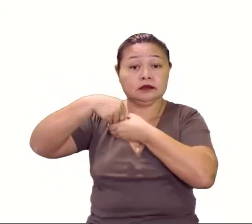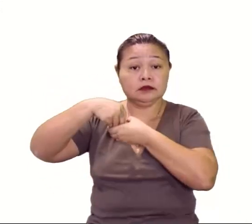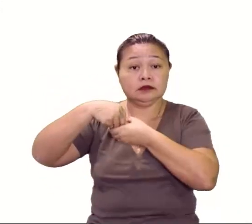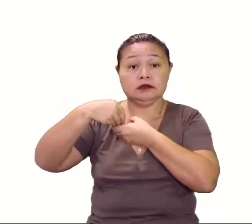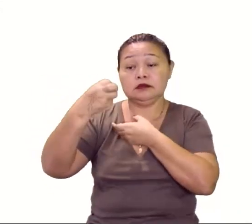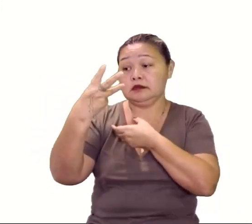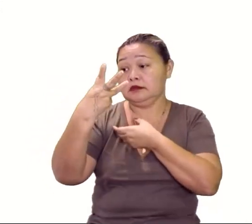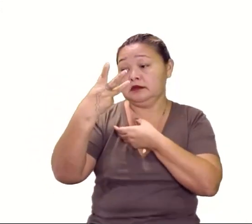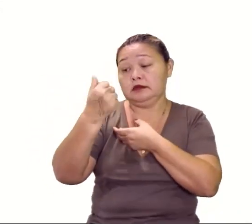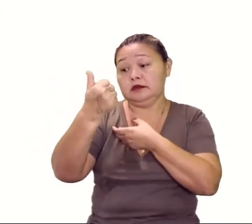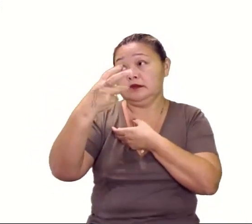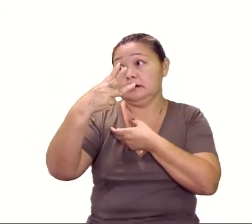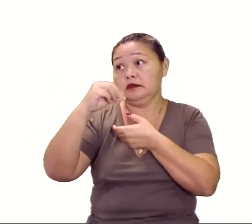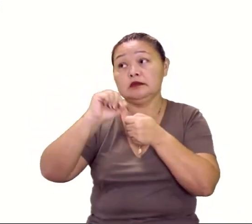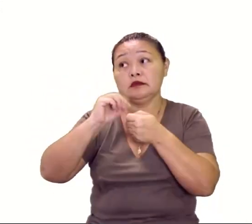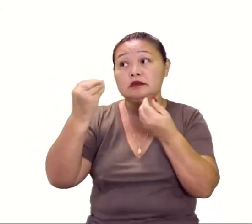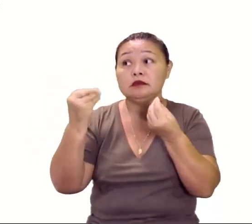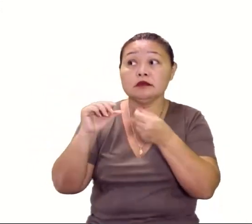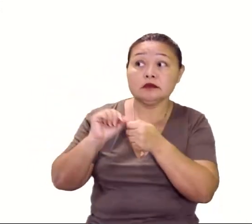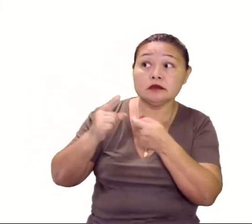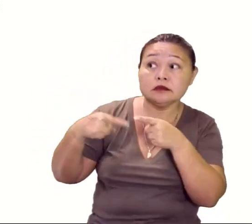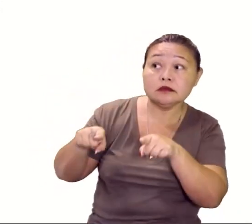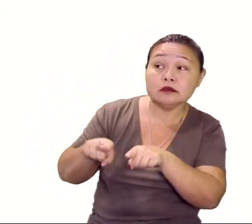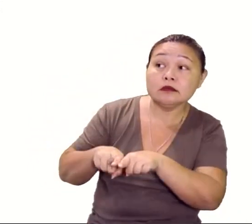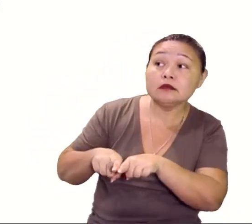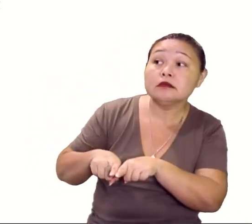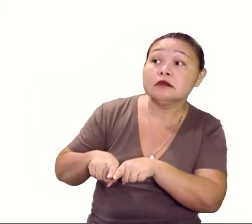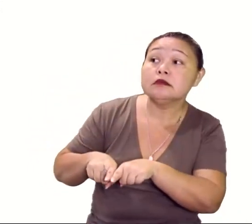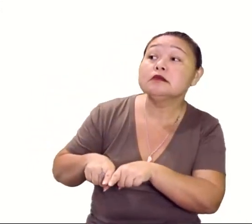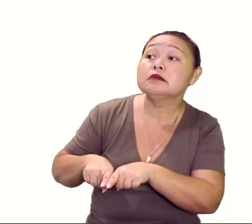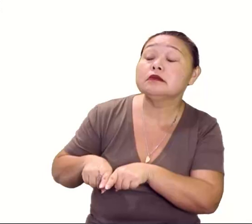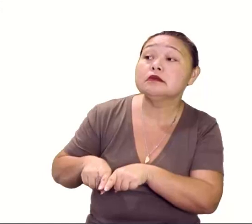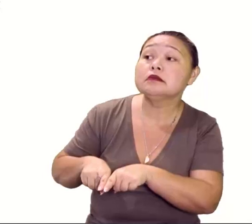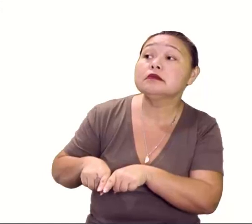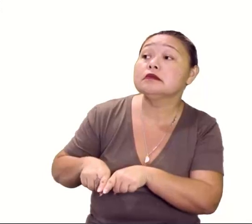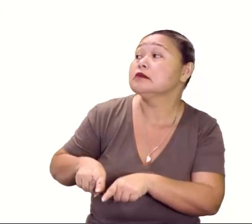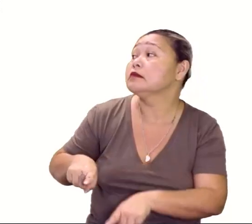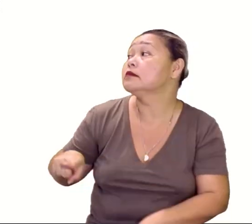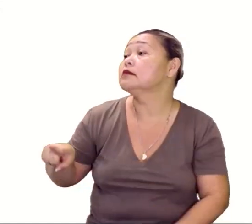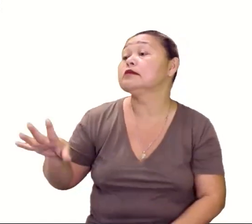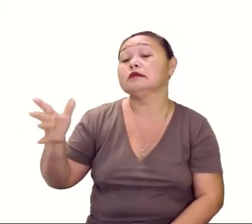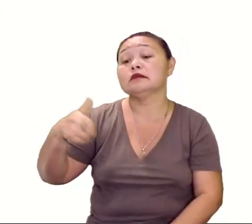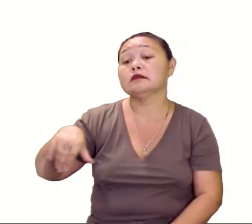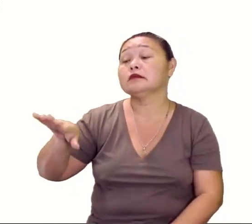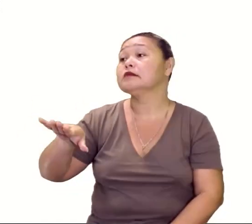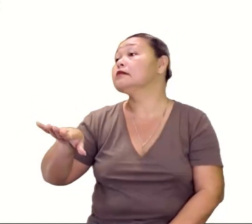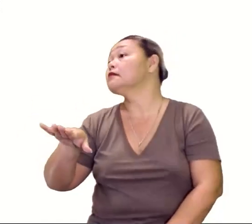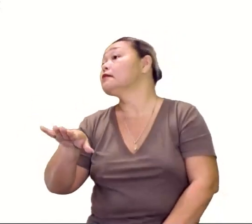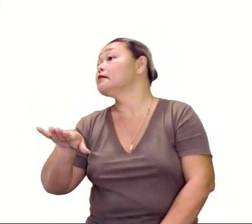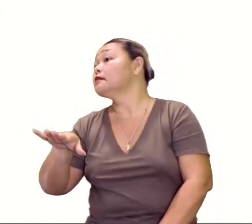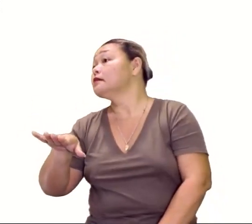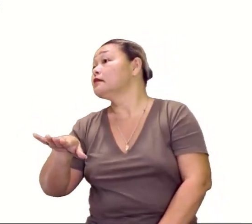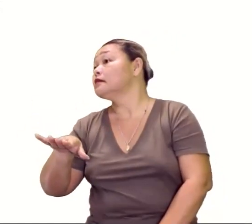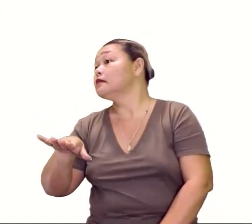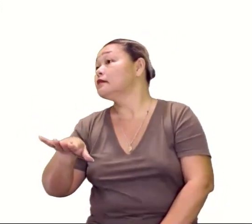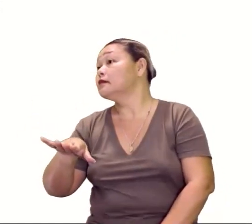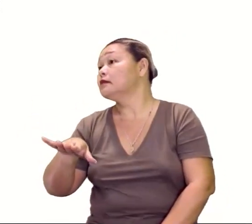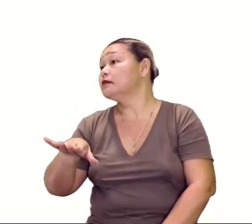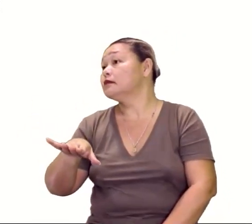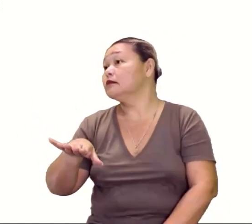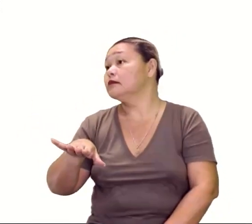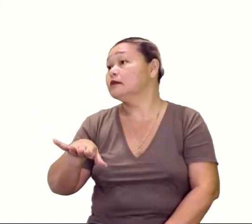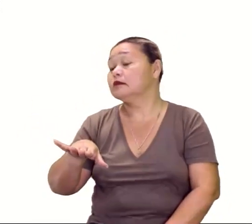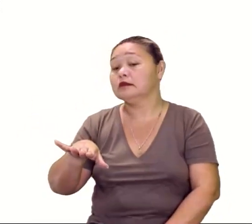também, dentro do quadradinho aqui, né? Tá fora do total do... Acho que deu uma deslocada aí, porque tá dentro. Tá dentro do conjunto inverso, mas tá